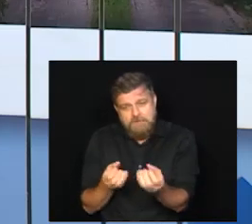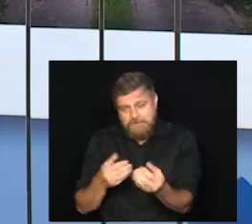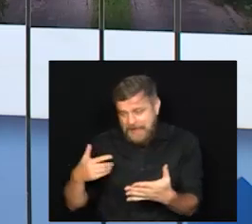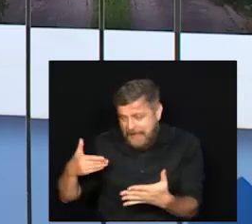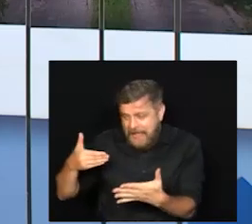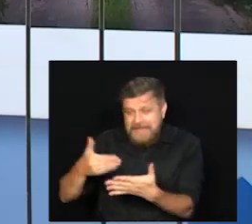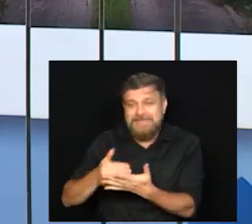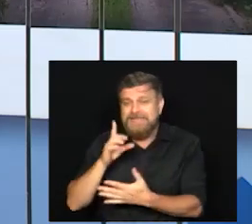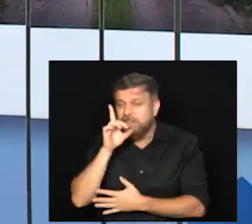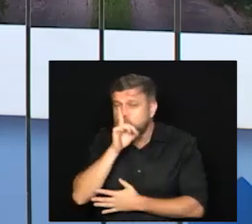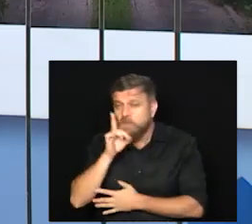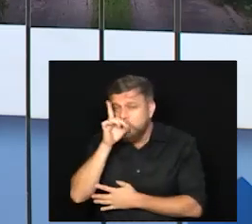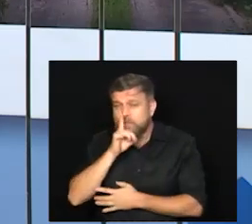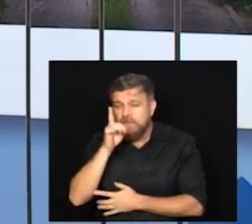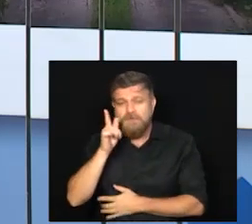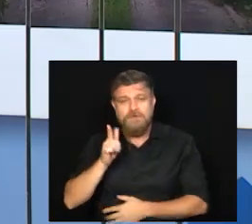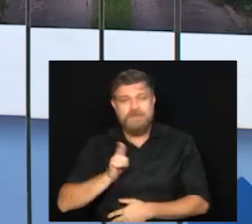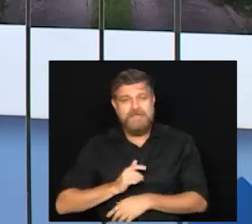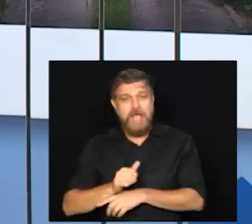este domingo, são